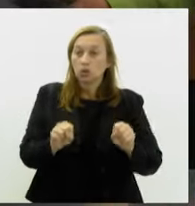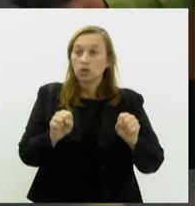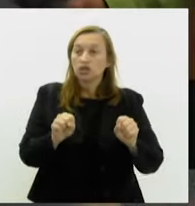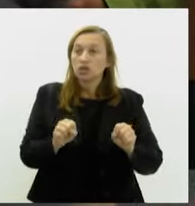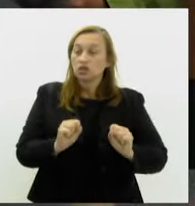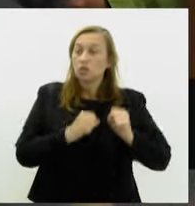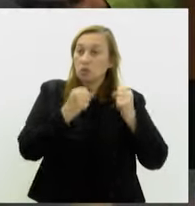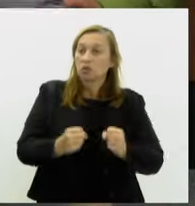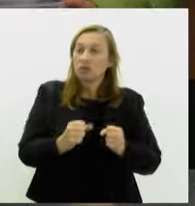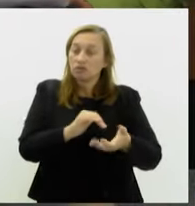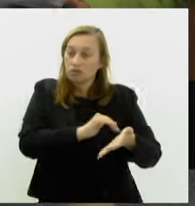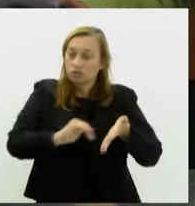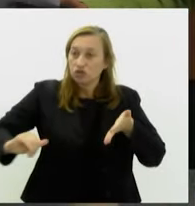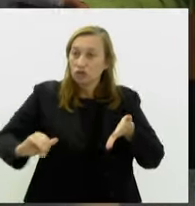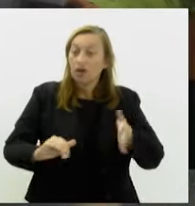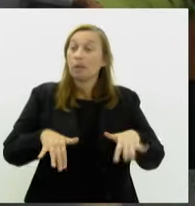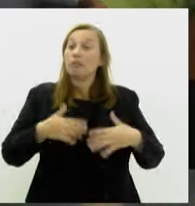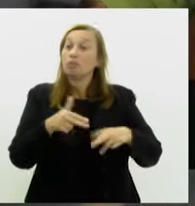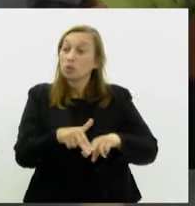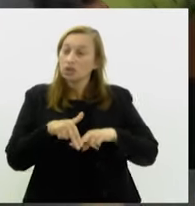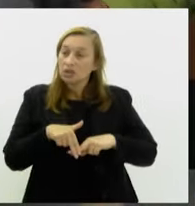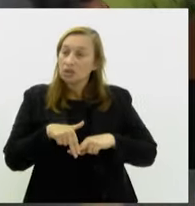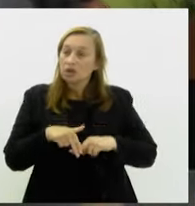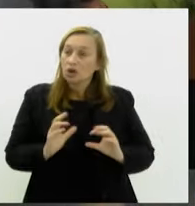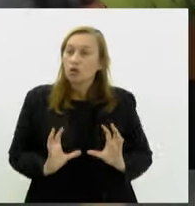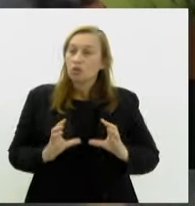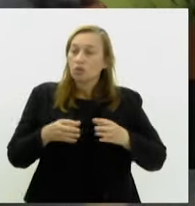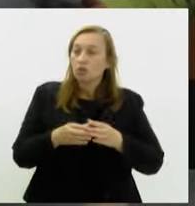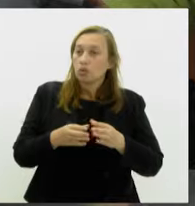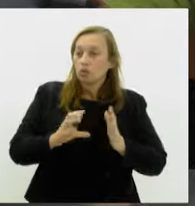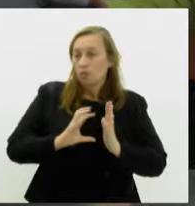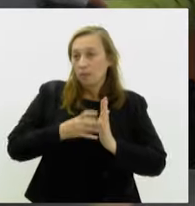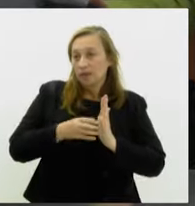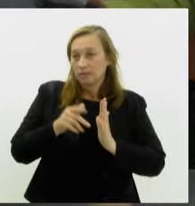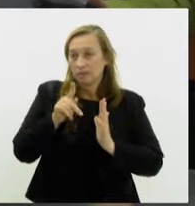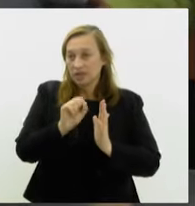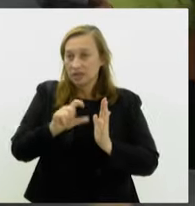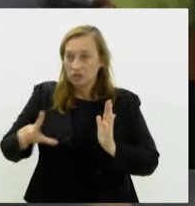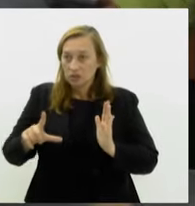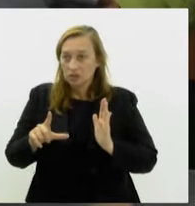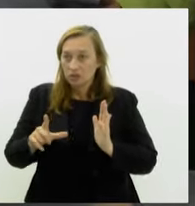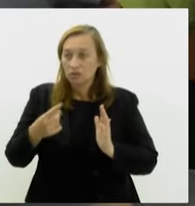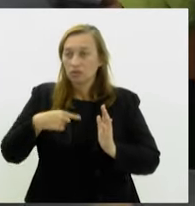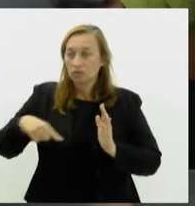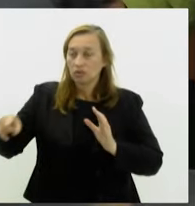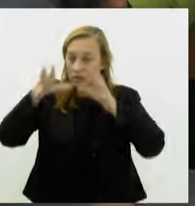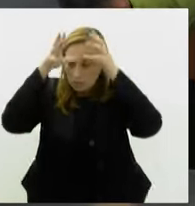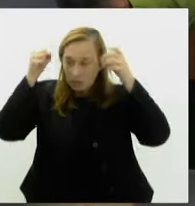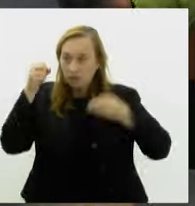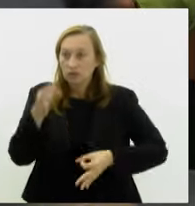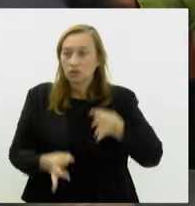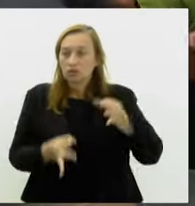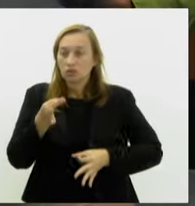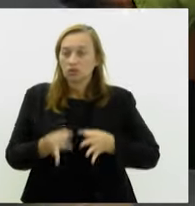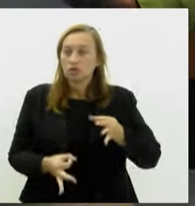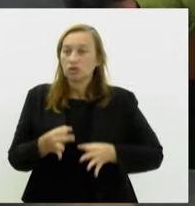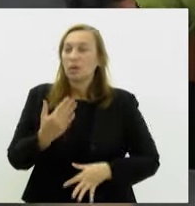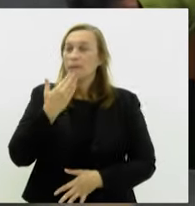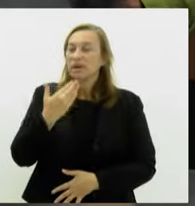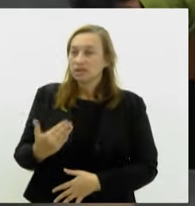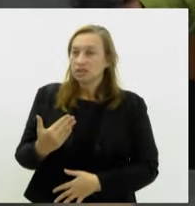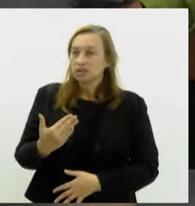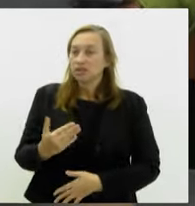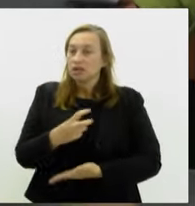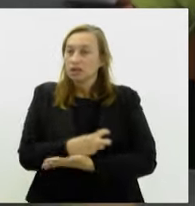forem desmontadas. Por isso, a bancada do PSOL entrou no Superior Tribunal de Justiça com um pedido